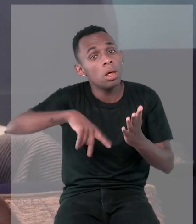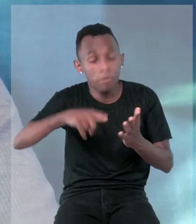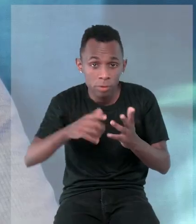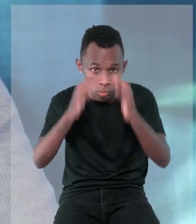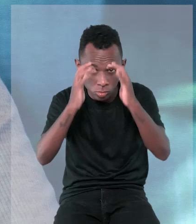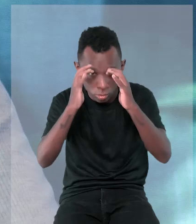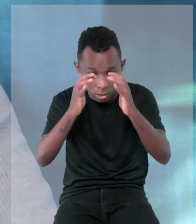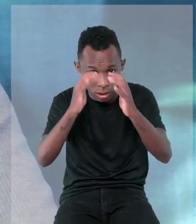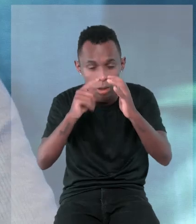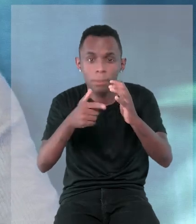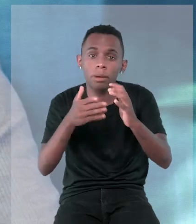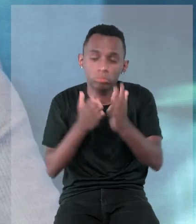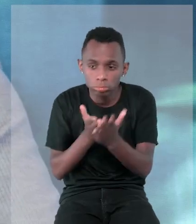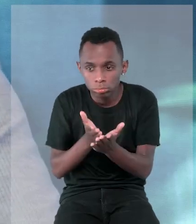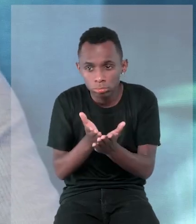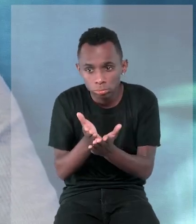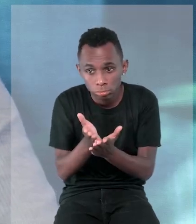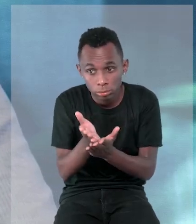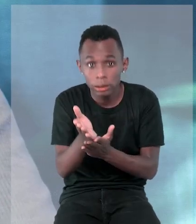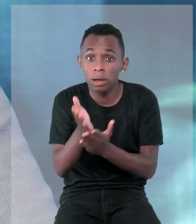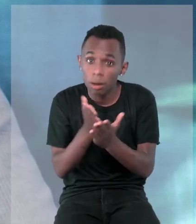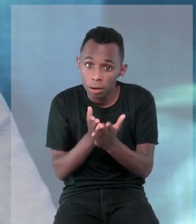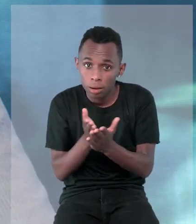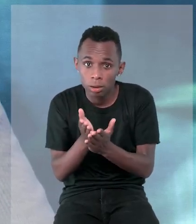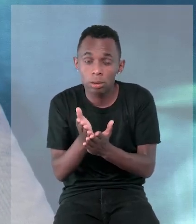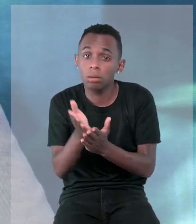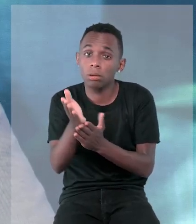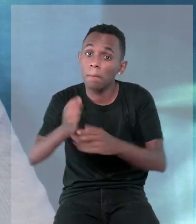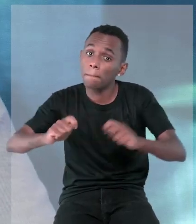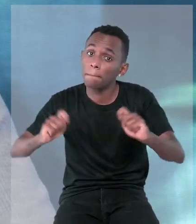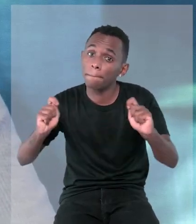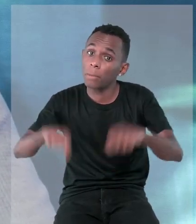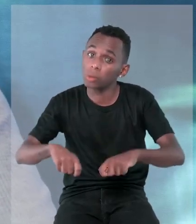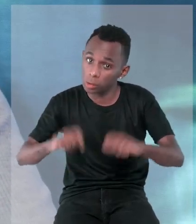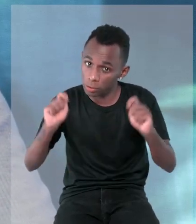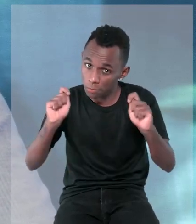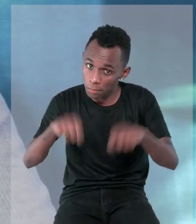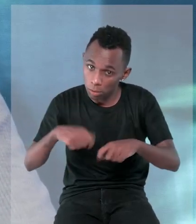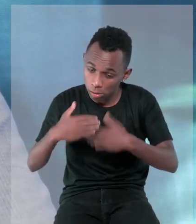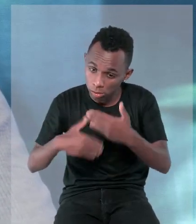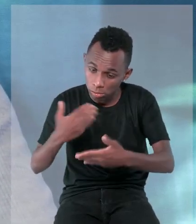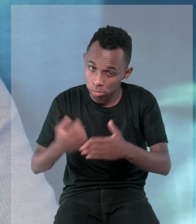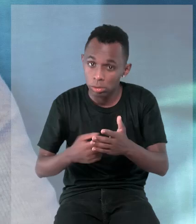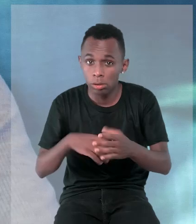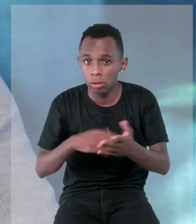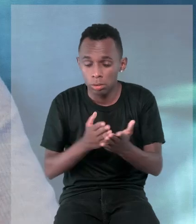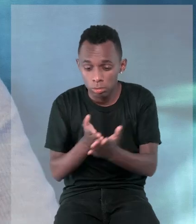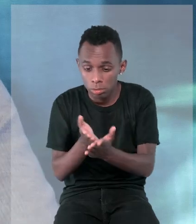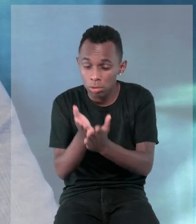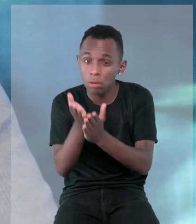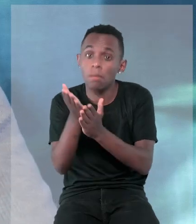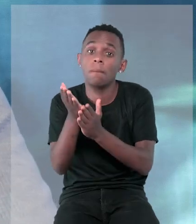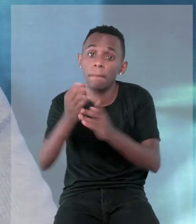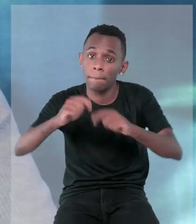elas tendiam, gente, é importante a palavra tendiam, é um processo estatístico,